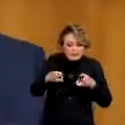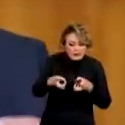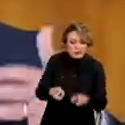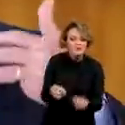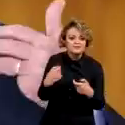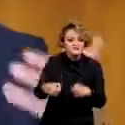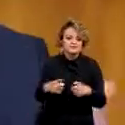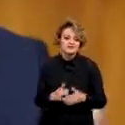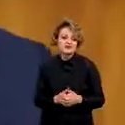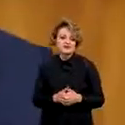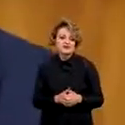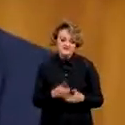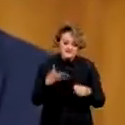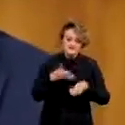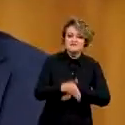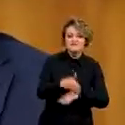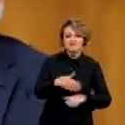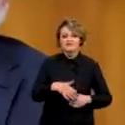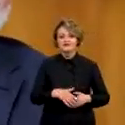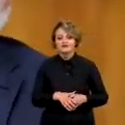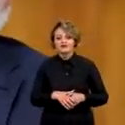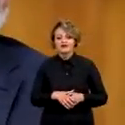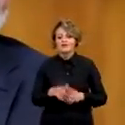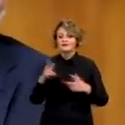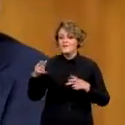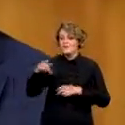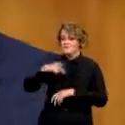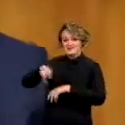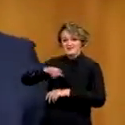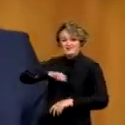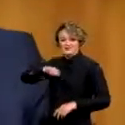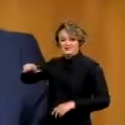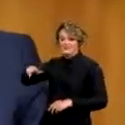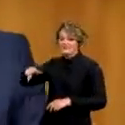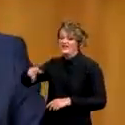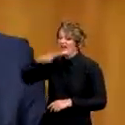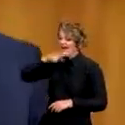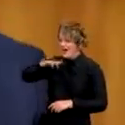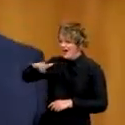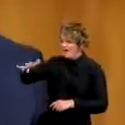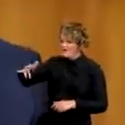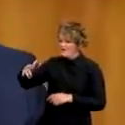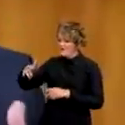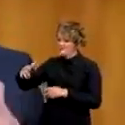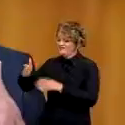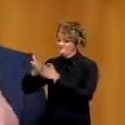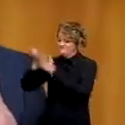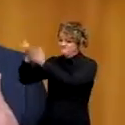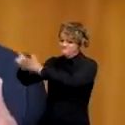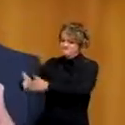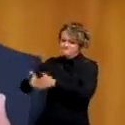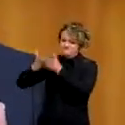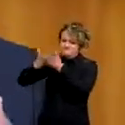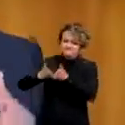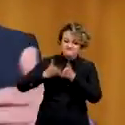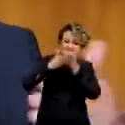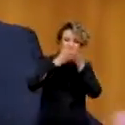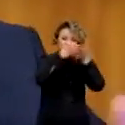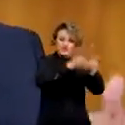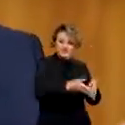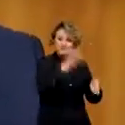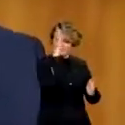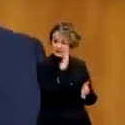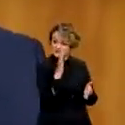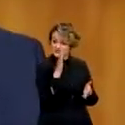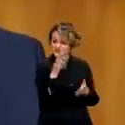Nós precisamos entrar. Da mesma forma que os portugueses pegaram o Oceano Atlântico e chegaram aqui no Brasil, a gente tem que pegar esse oceano